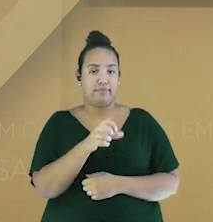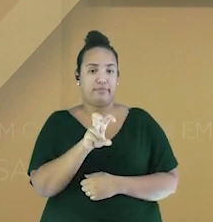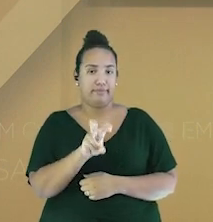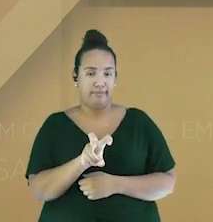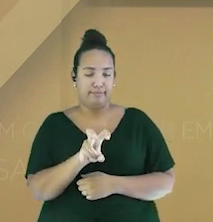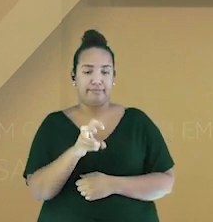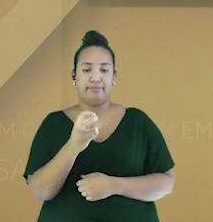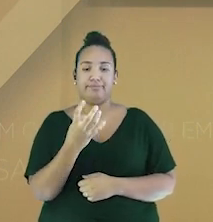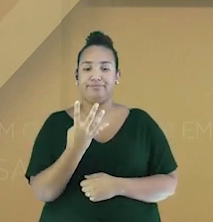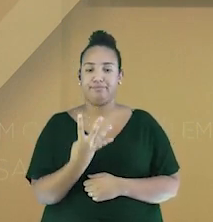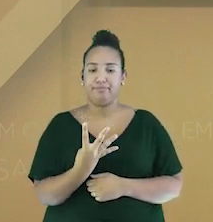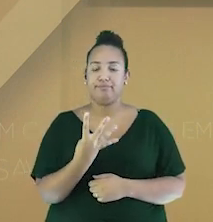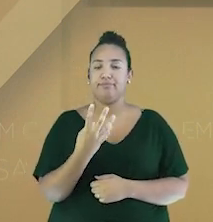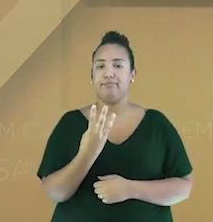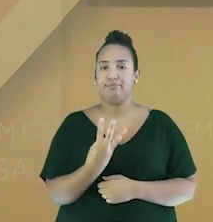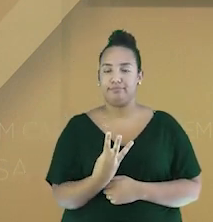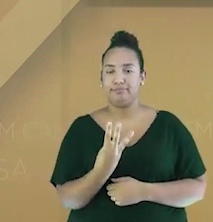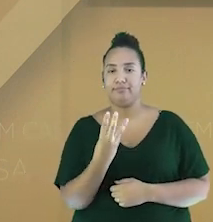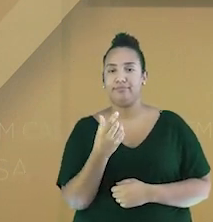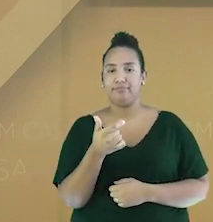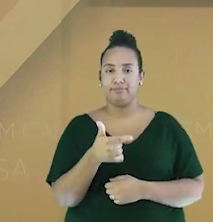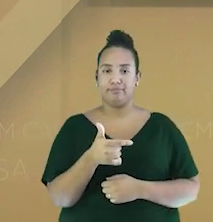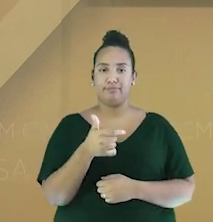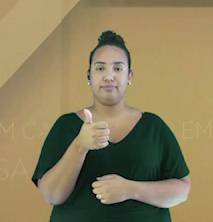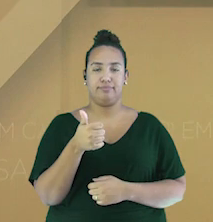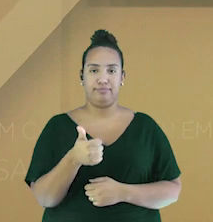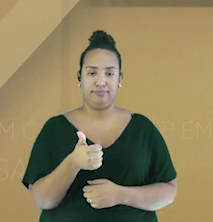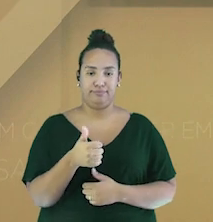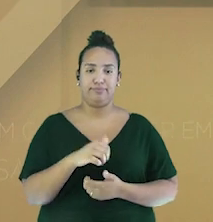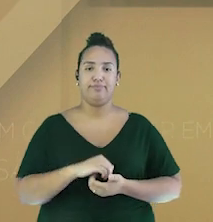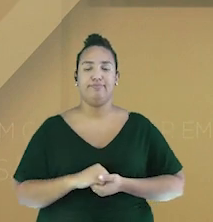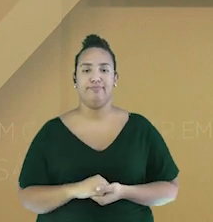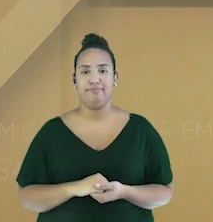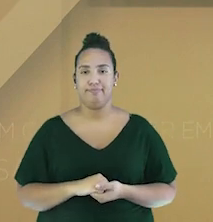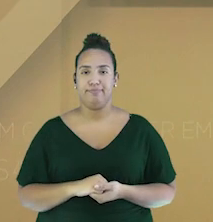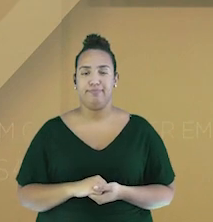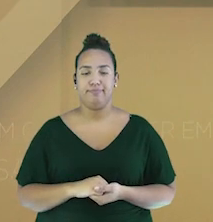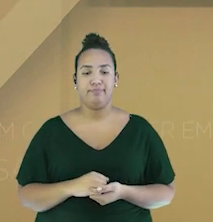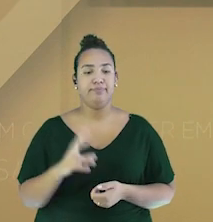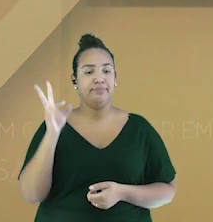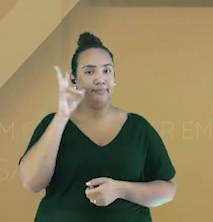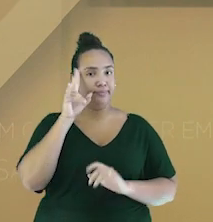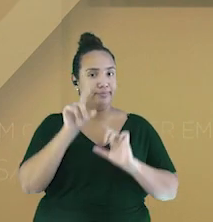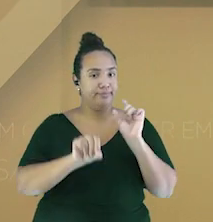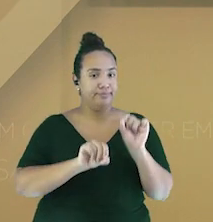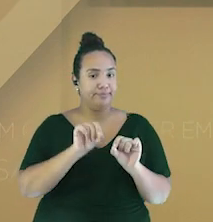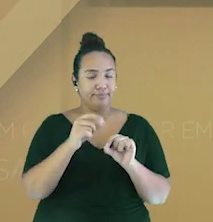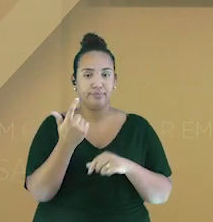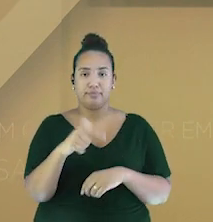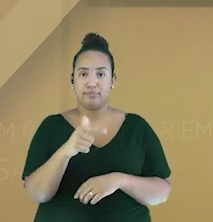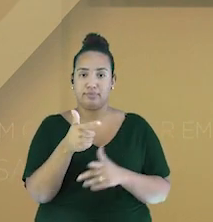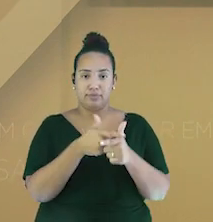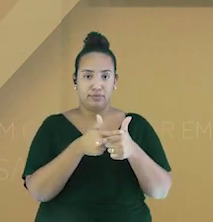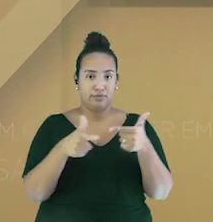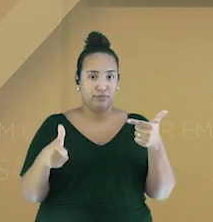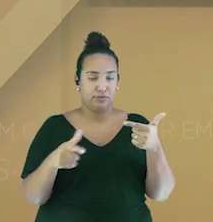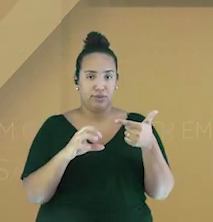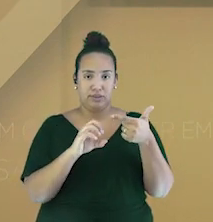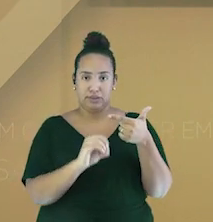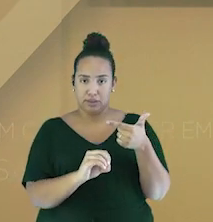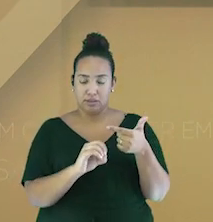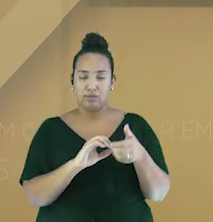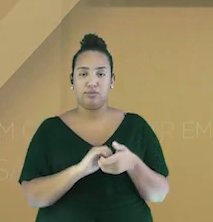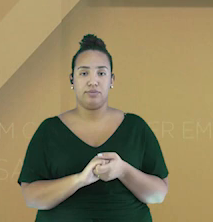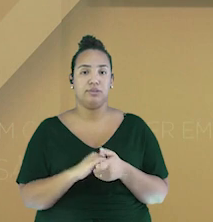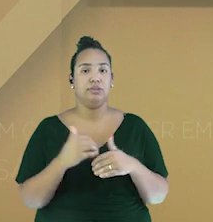6, 5, 4, 3, 2 e 1. Lembrando que não existe divisão por zero, por isso